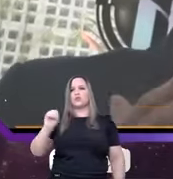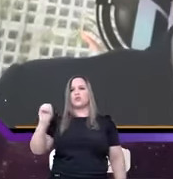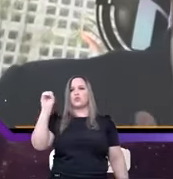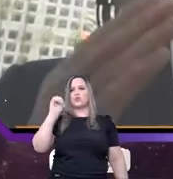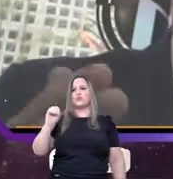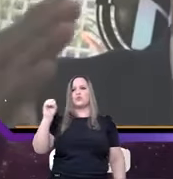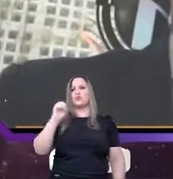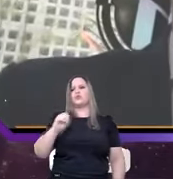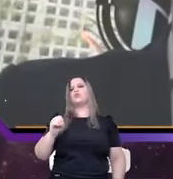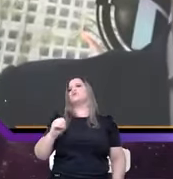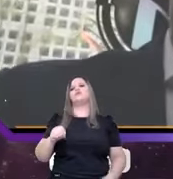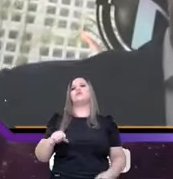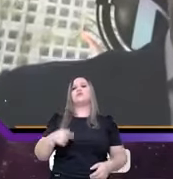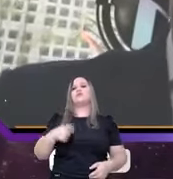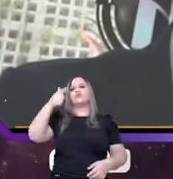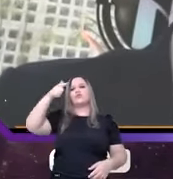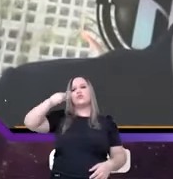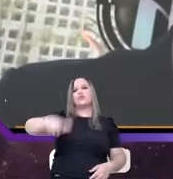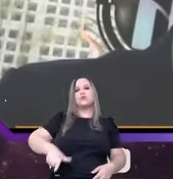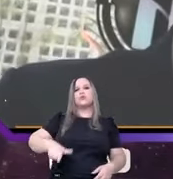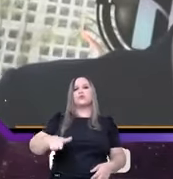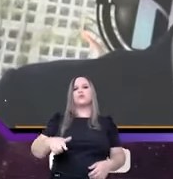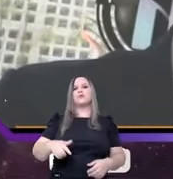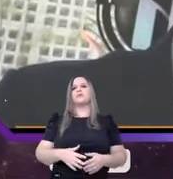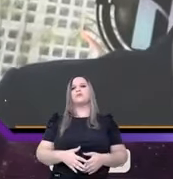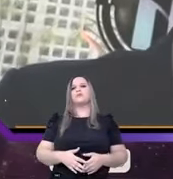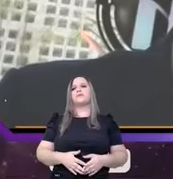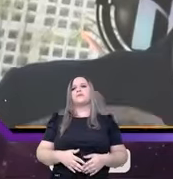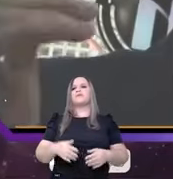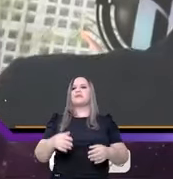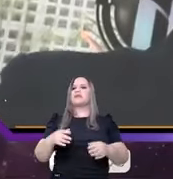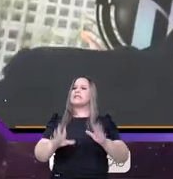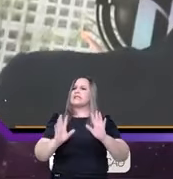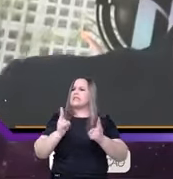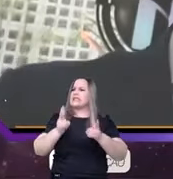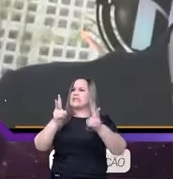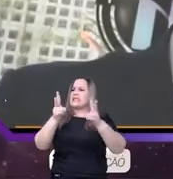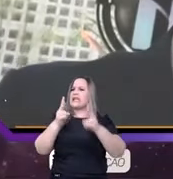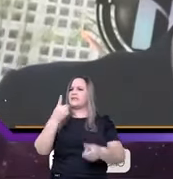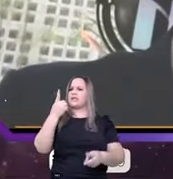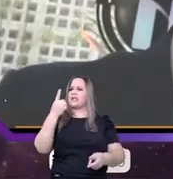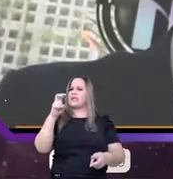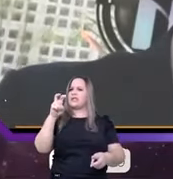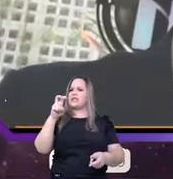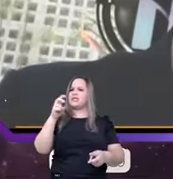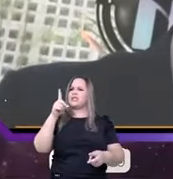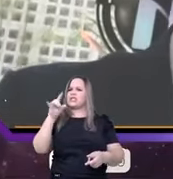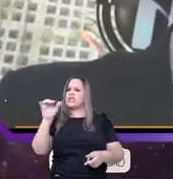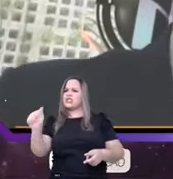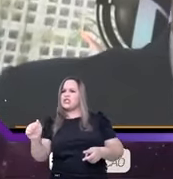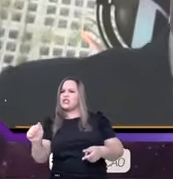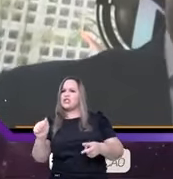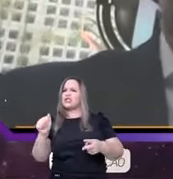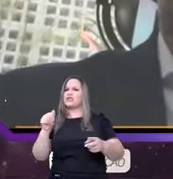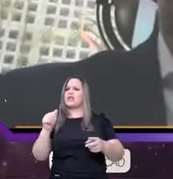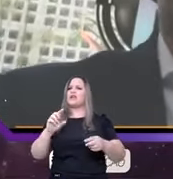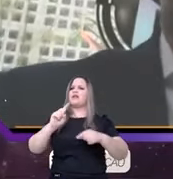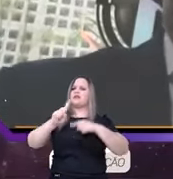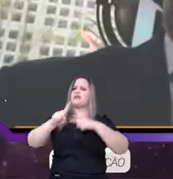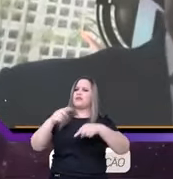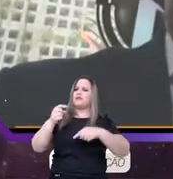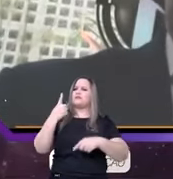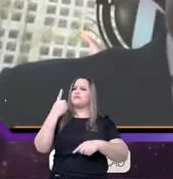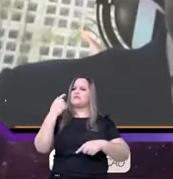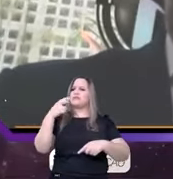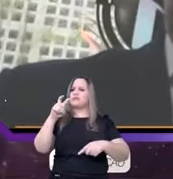o próximo. A gente vem fazendo os encontros a cada 15 dias, esse encontro vai ter um delay de 3 semanas. A